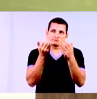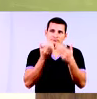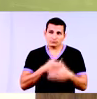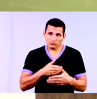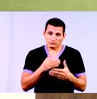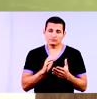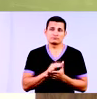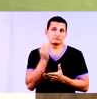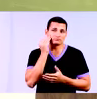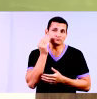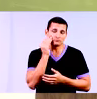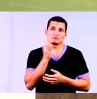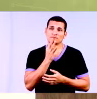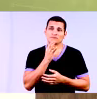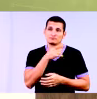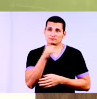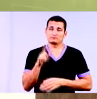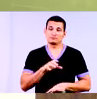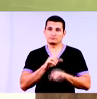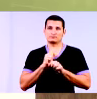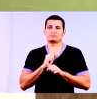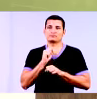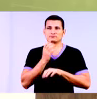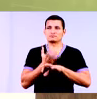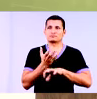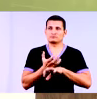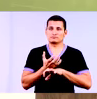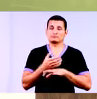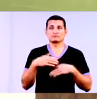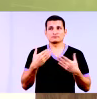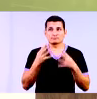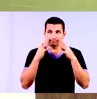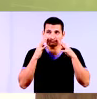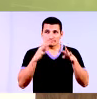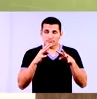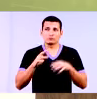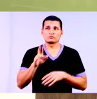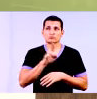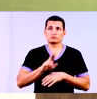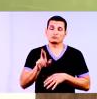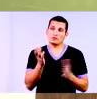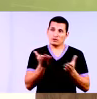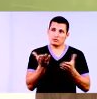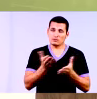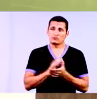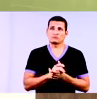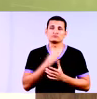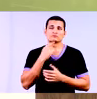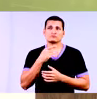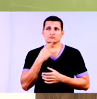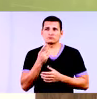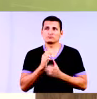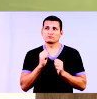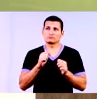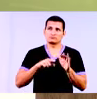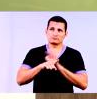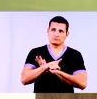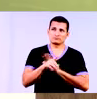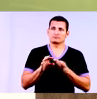nessa disciplina. Portanto, prestem atenção e utilize esse momento para poder tirar as dúvidas, né? Perguntem à vontade aí